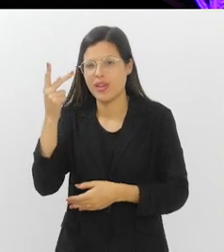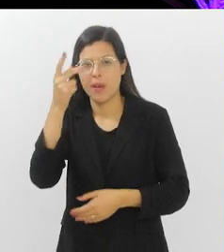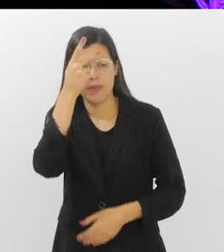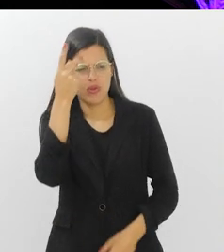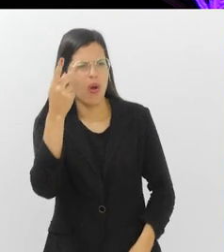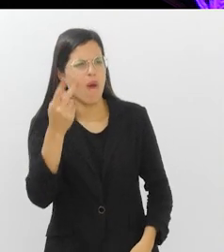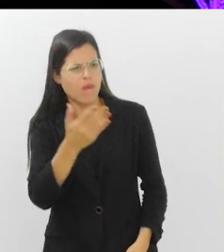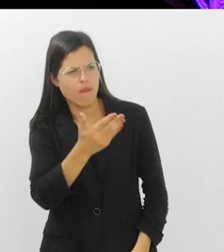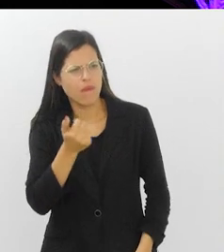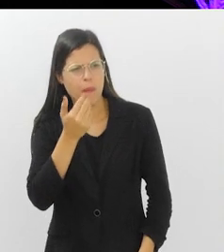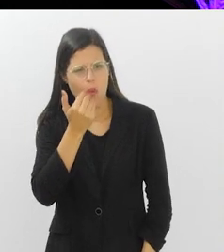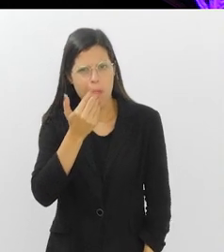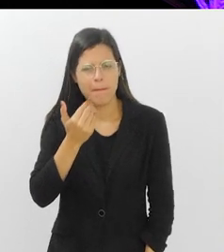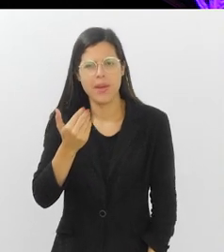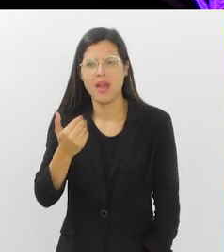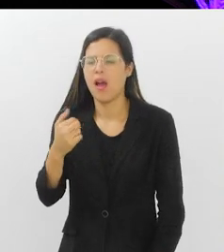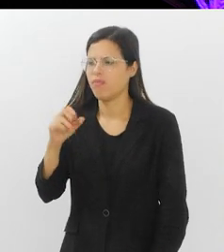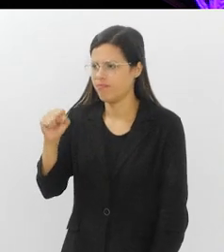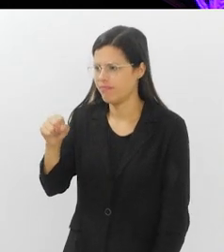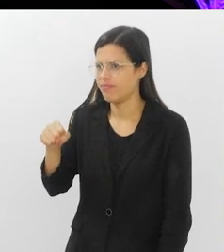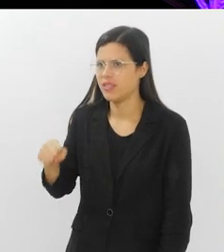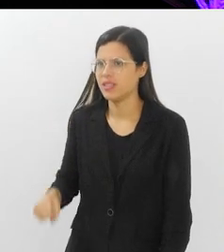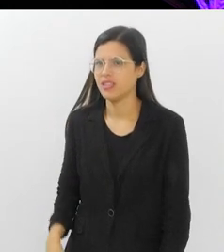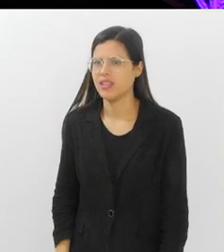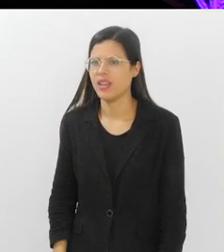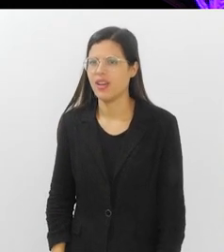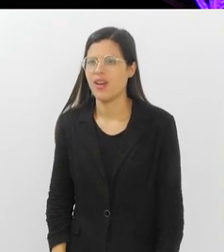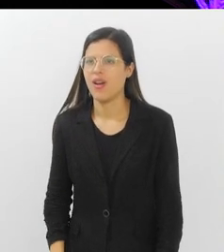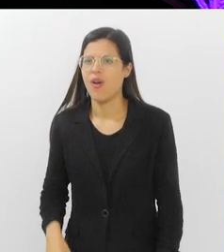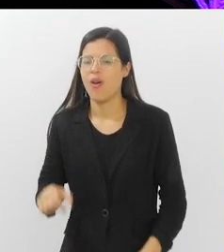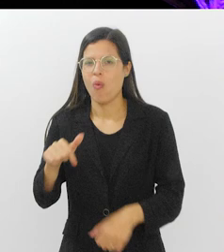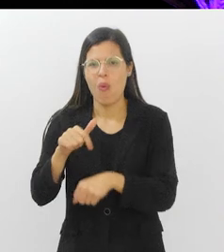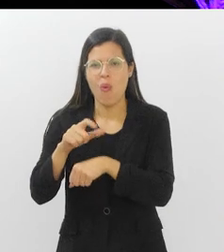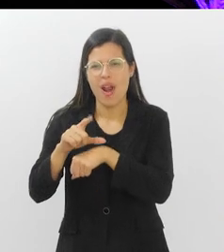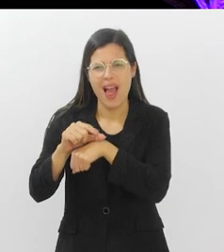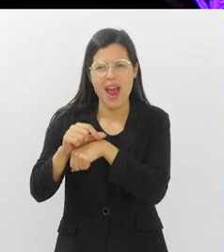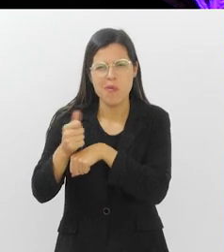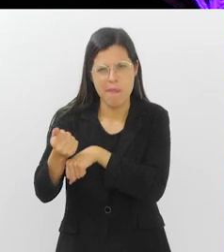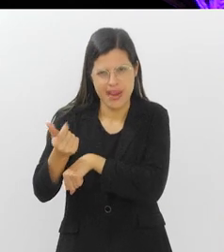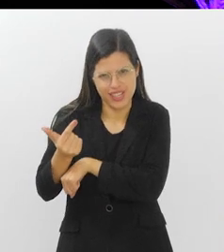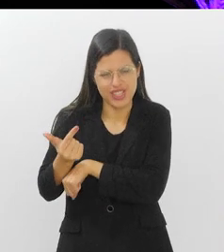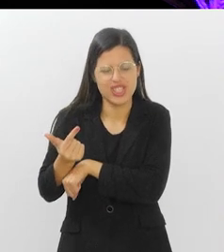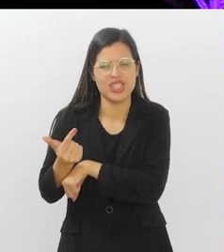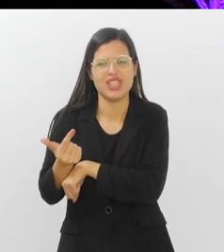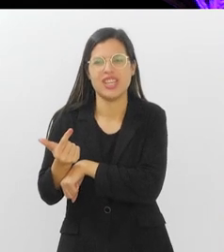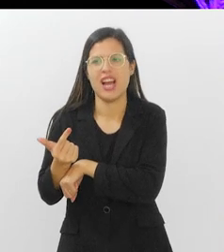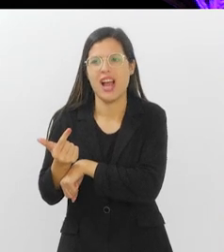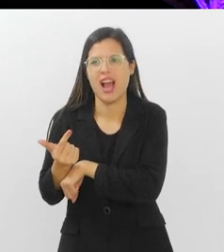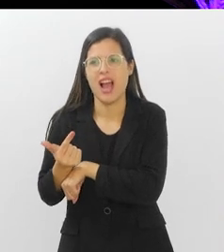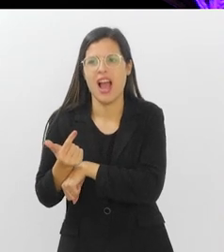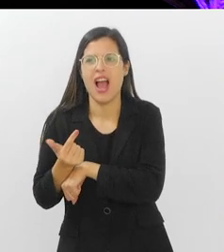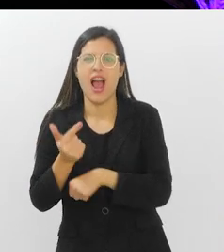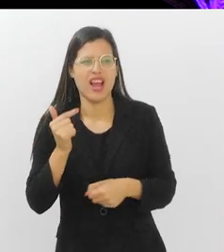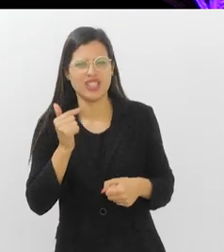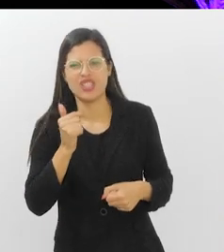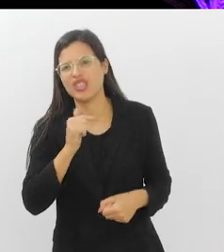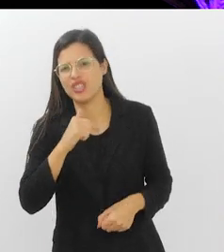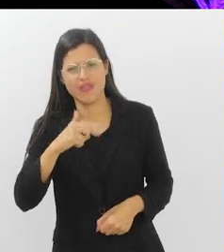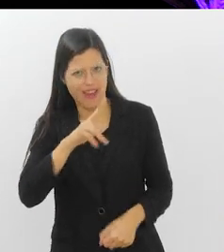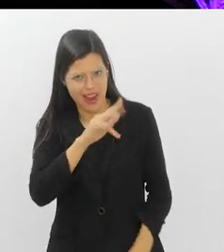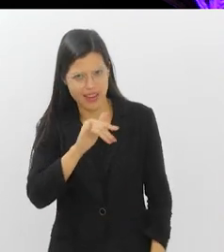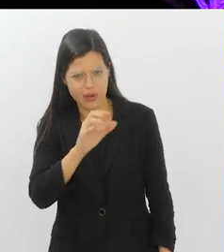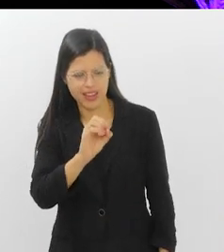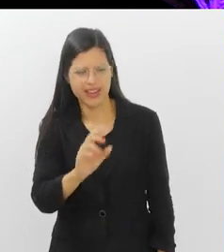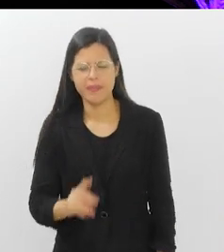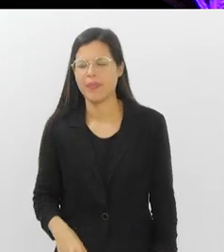S vamos almoçar Vamos é maravilha então ó quando der lá para meio-dia a gente puxa o carro falei